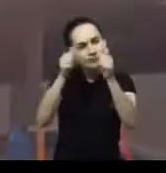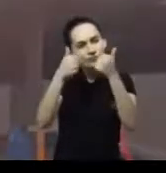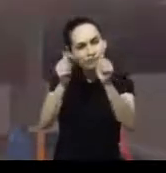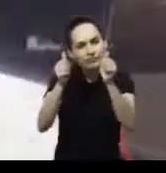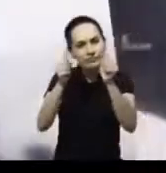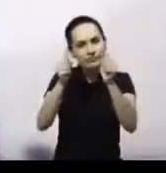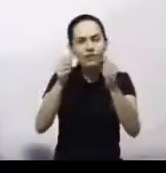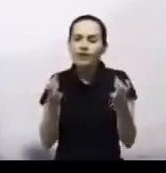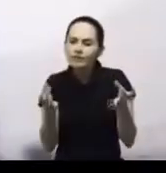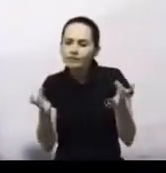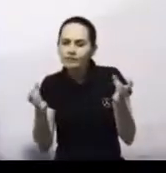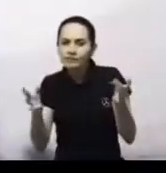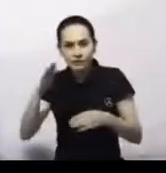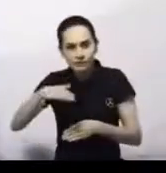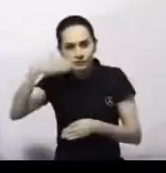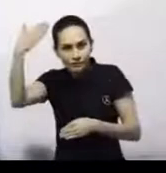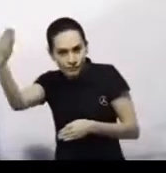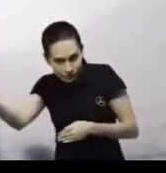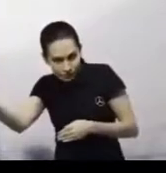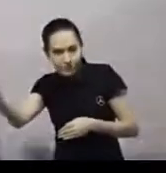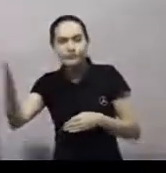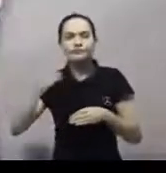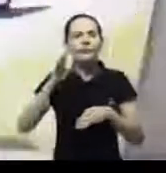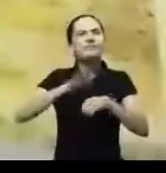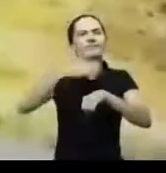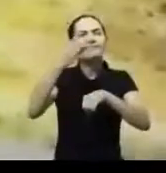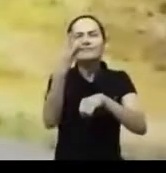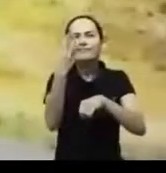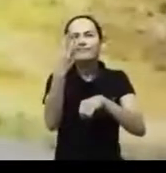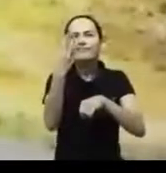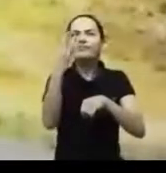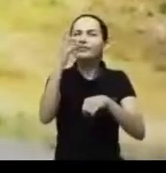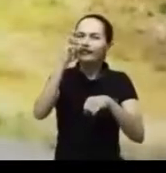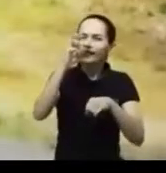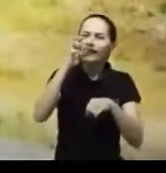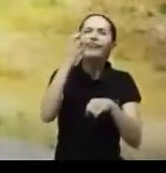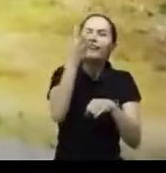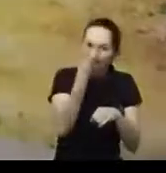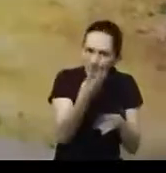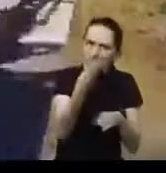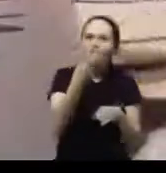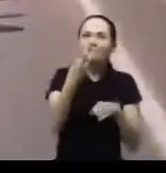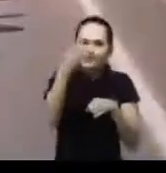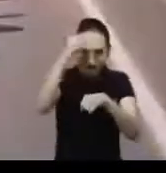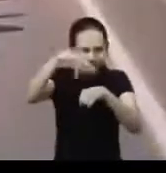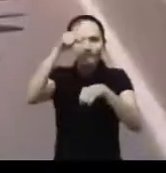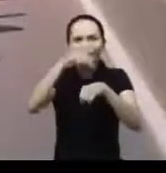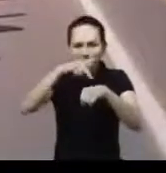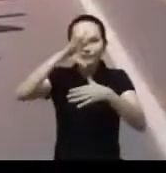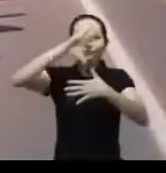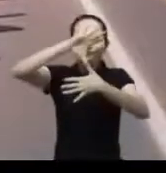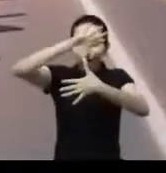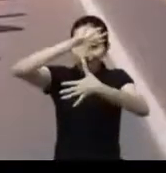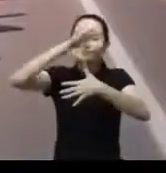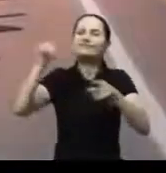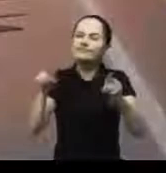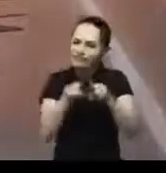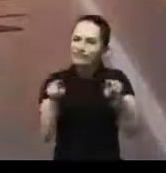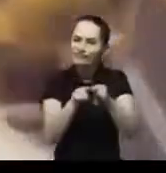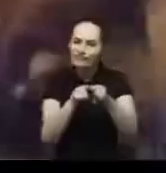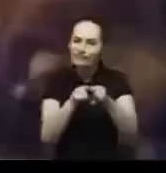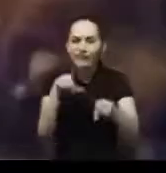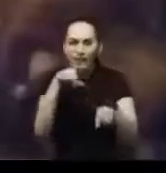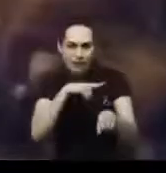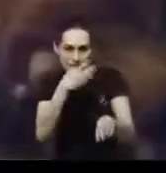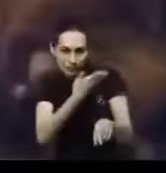ônibus São exportados através do nosso time para mais de 43 países de toda América Latina E também temos os